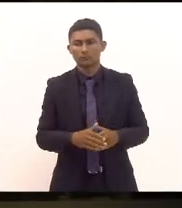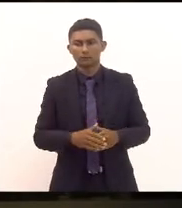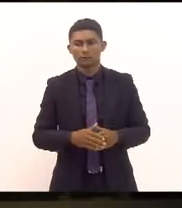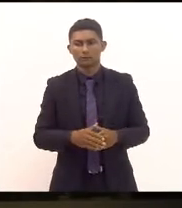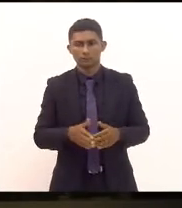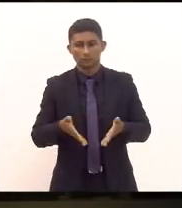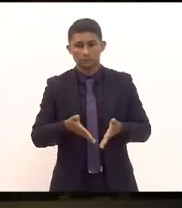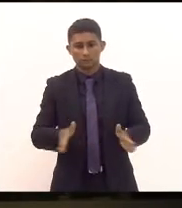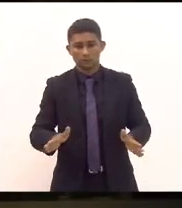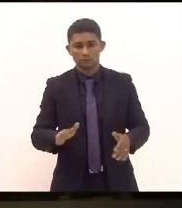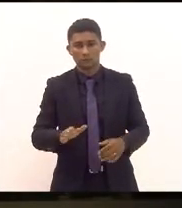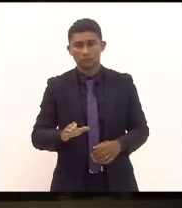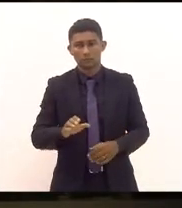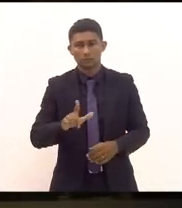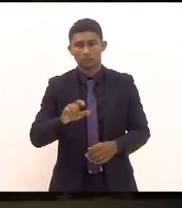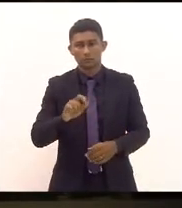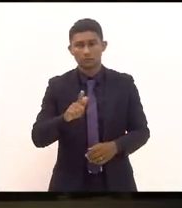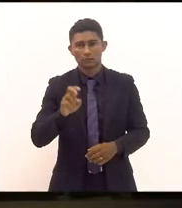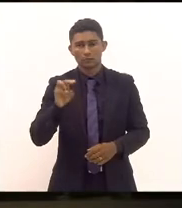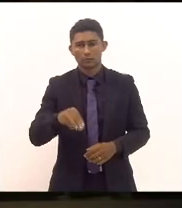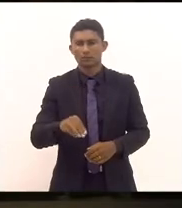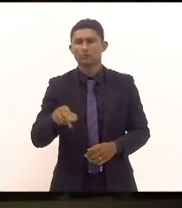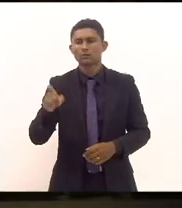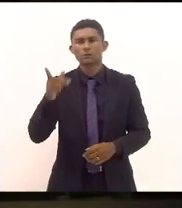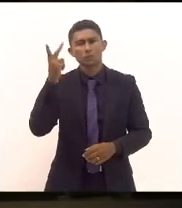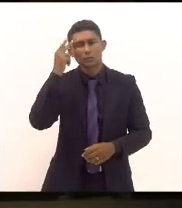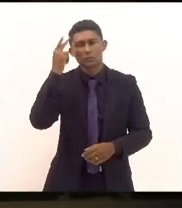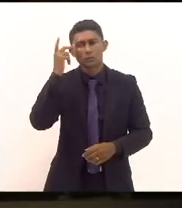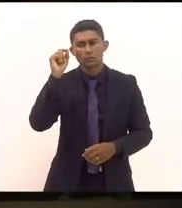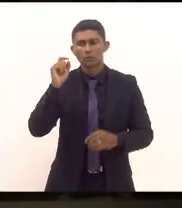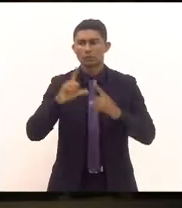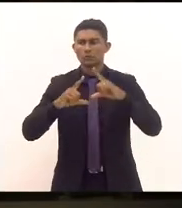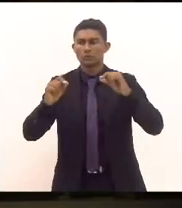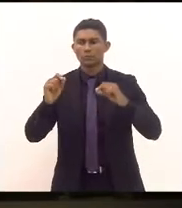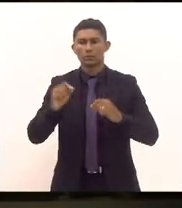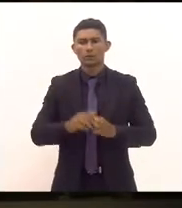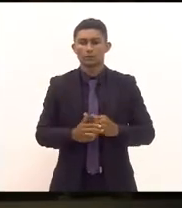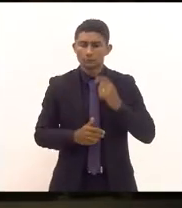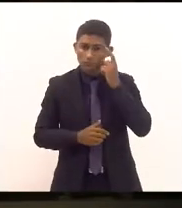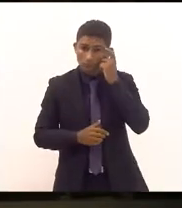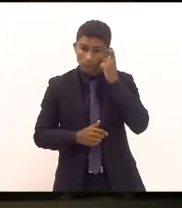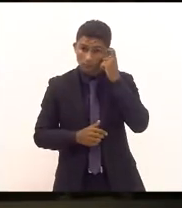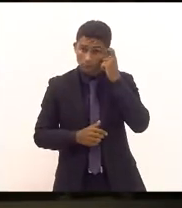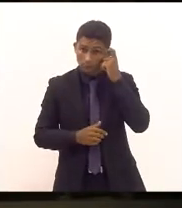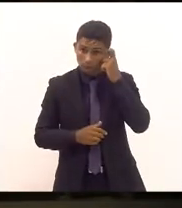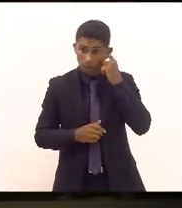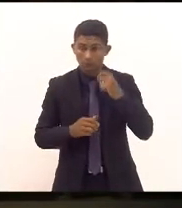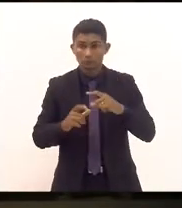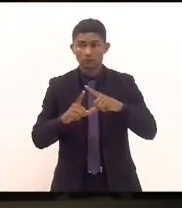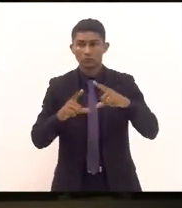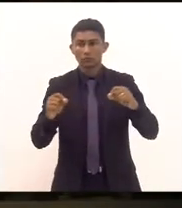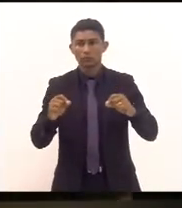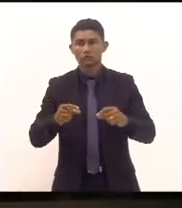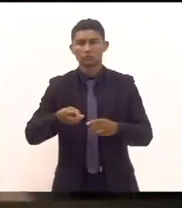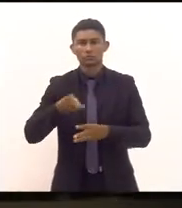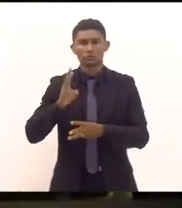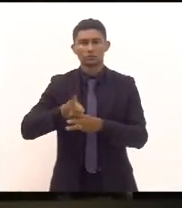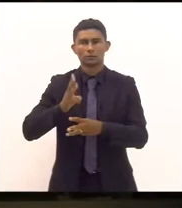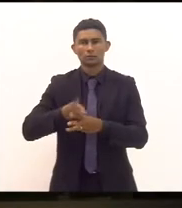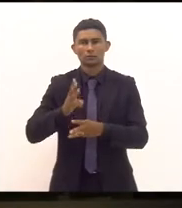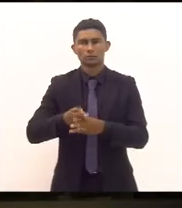nasceu logo um exército sua natureza é da lua na lua Oxóssi